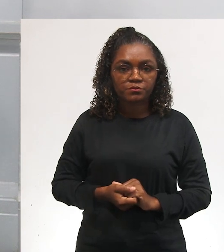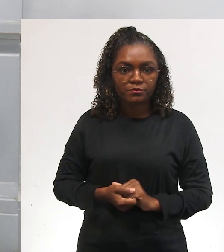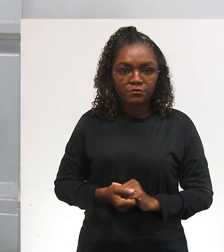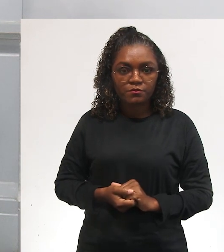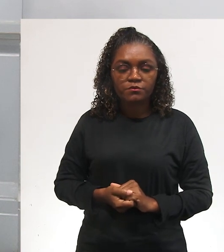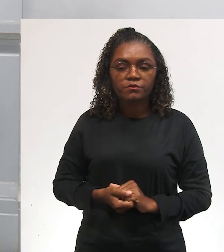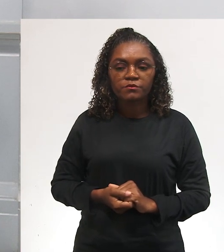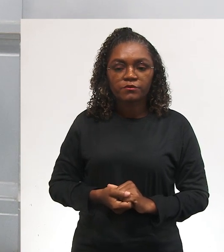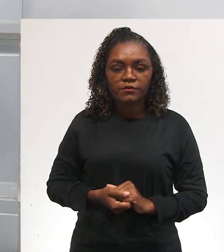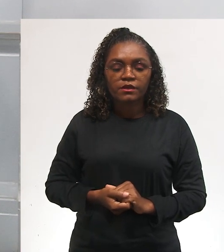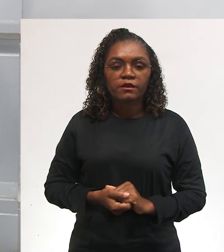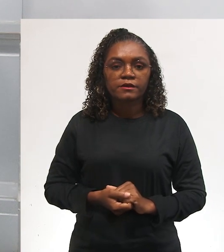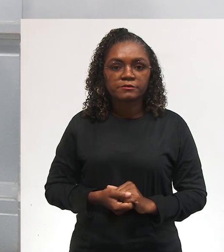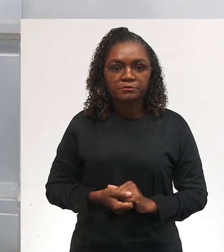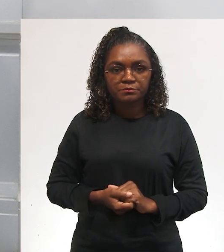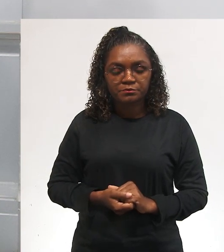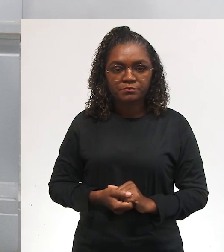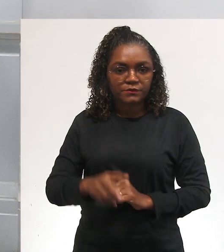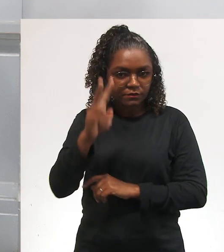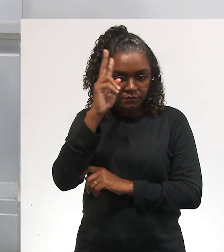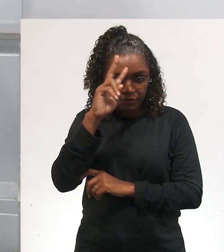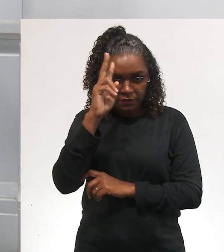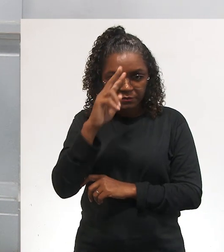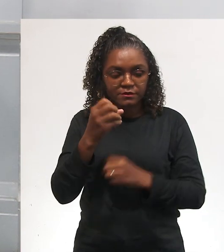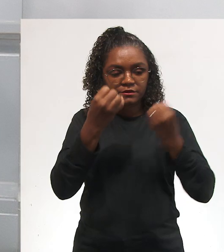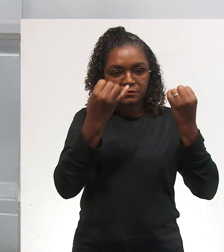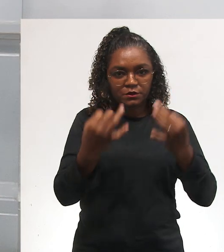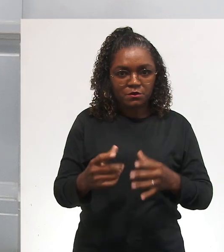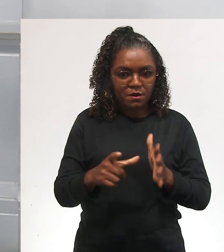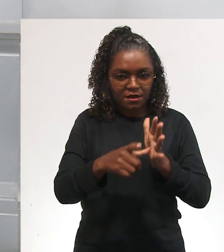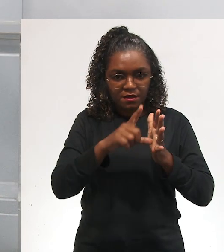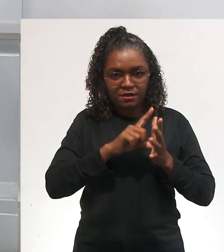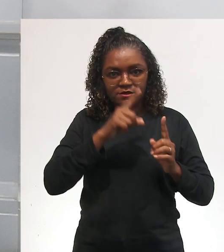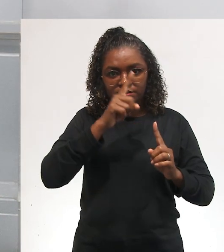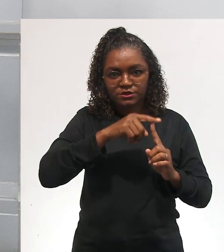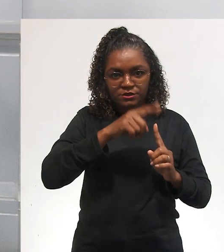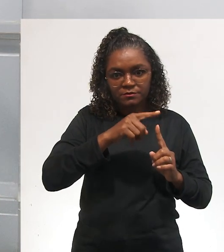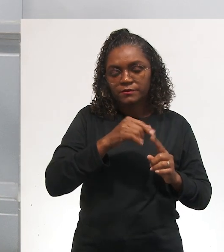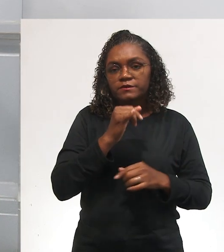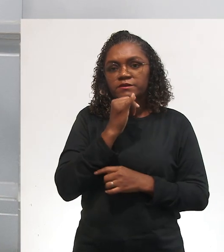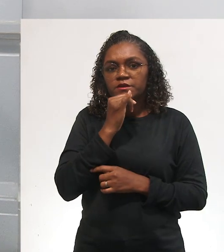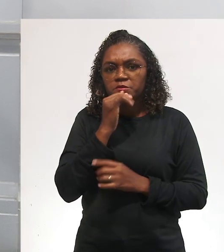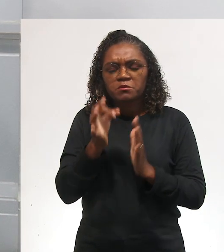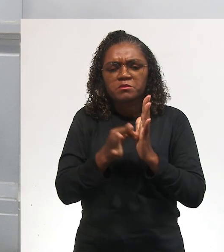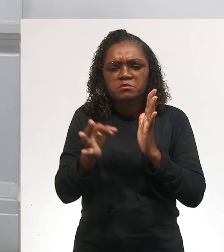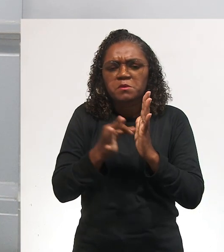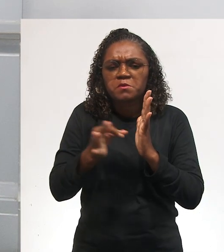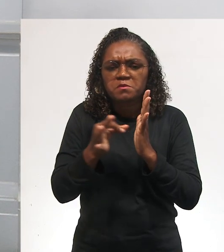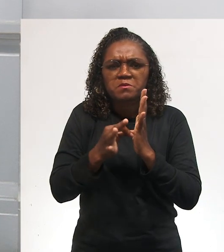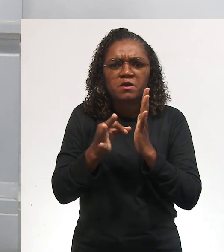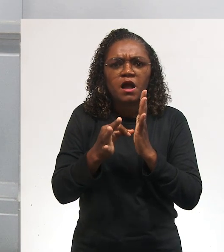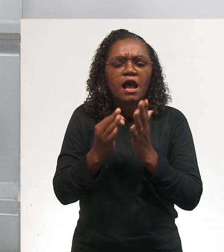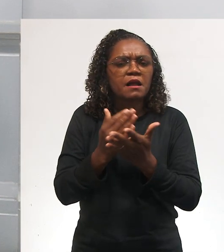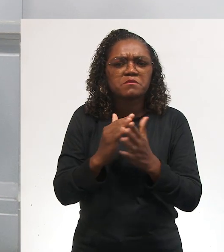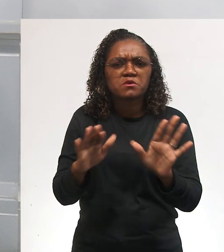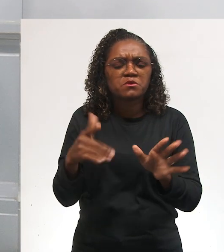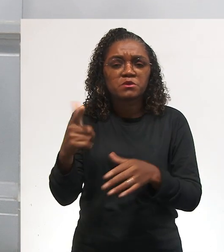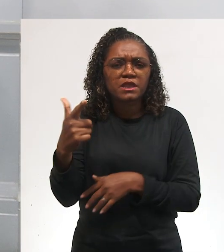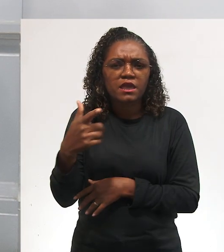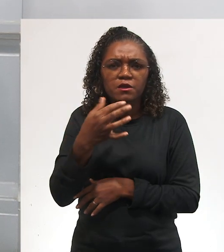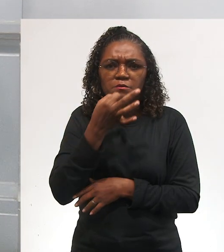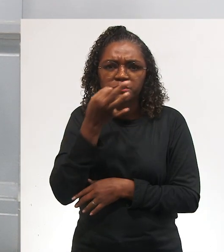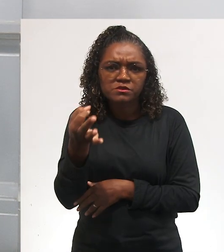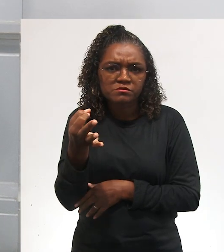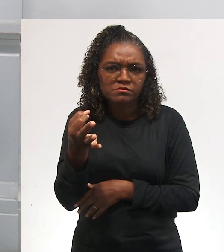gente falou do brainstorming, que depois que todo mundo já esgotou de tanto da ideia, a gente ia separar em